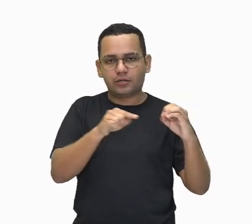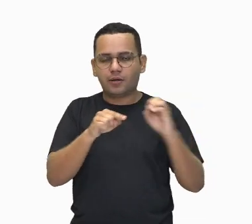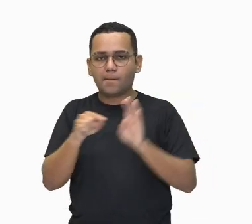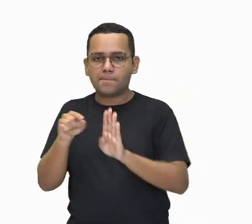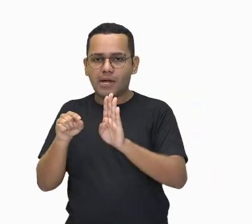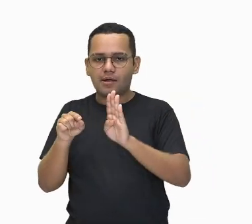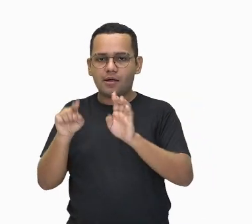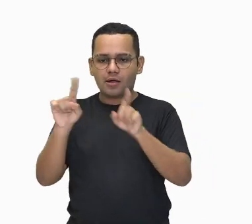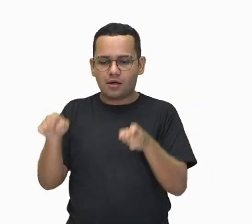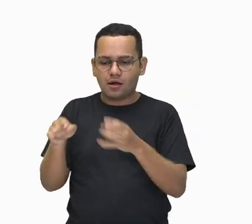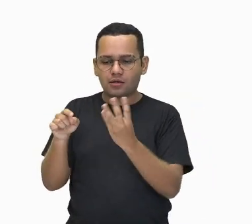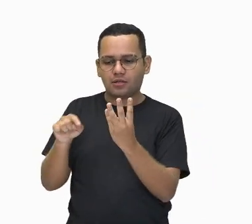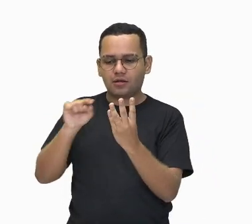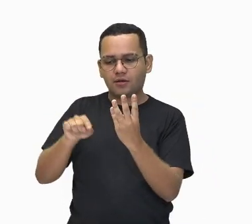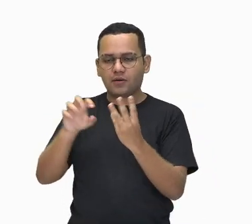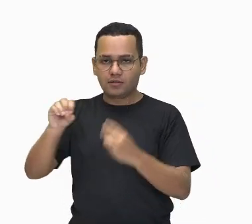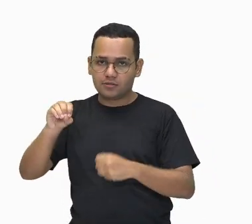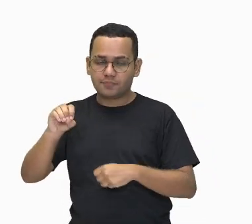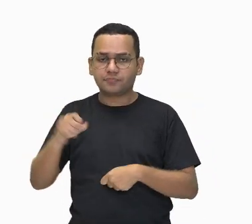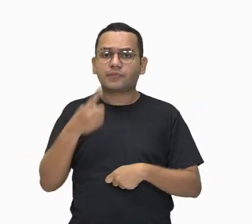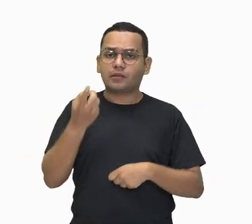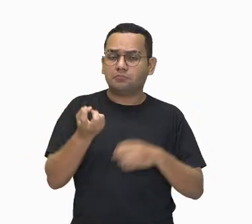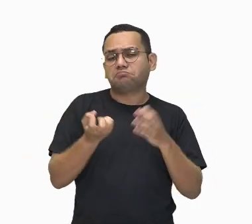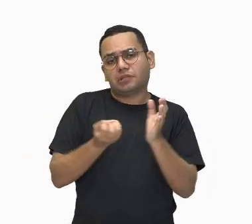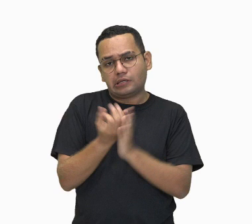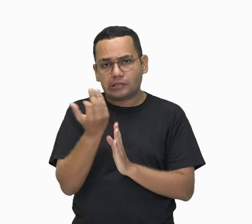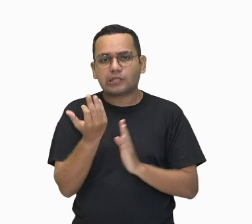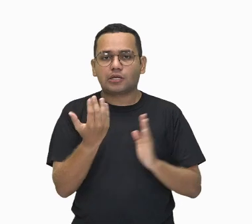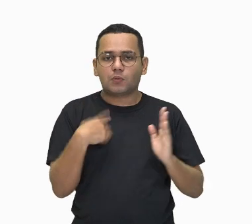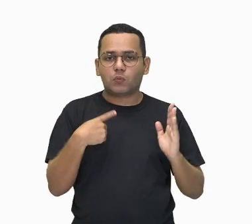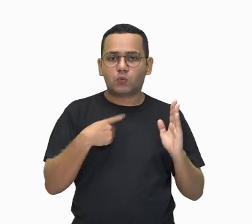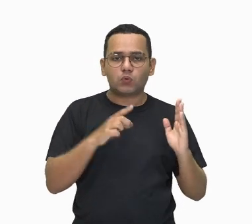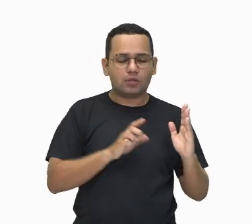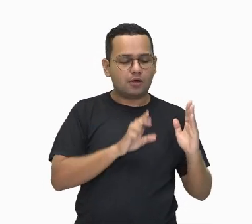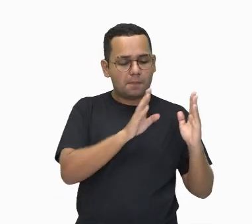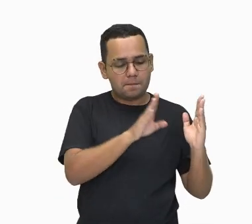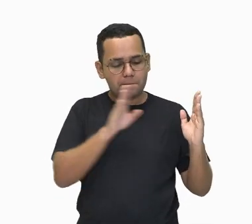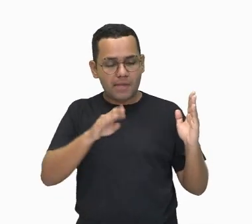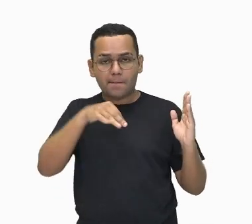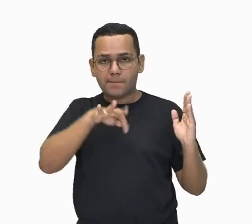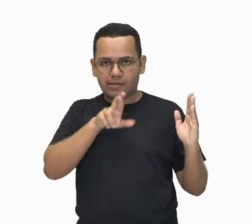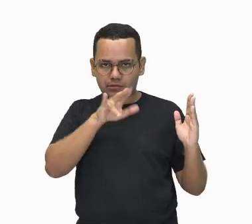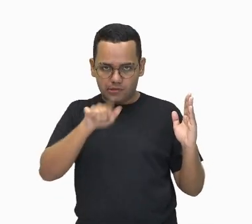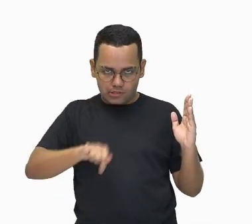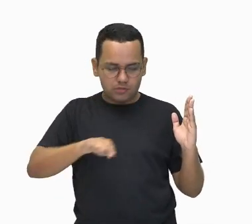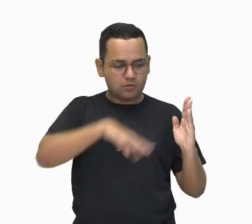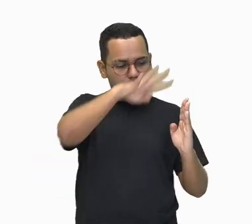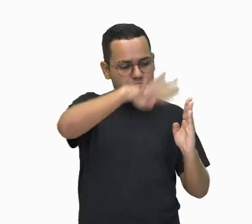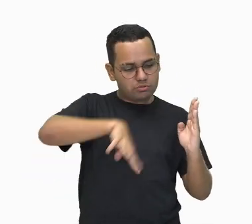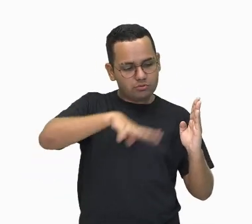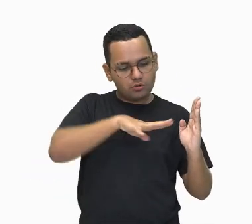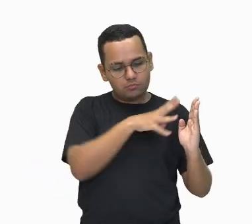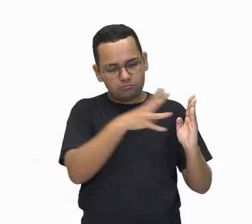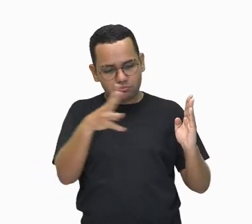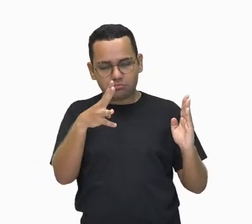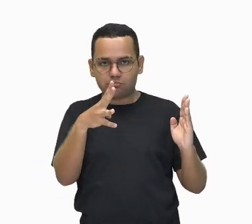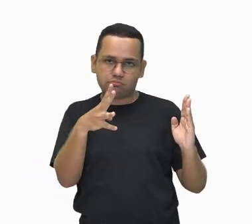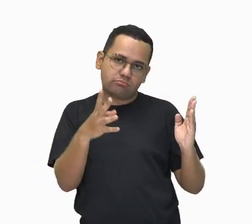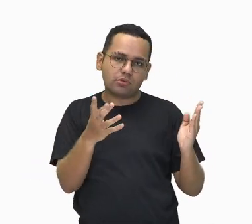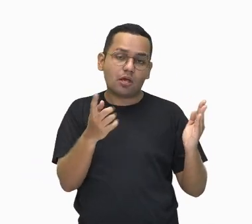Calculamos lá, montamos, né, a matriz, calculamos o determinante, é uma das maneiras da gente obter, tá bom? Não é a